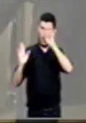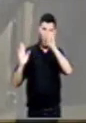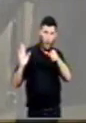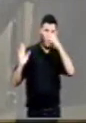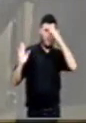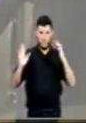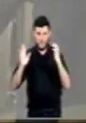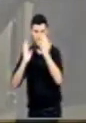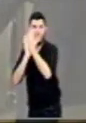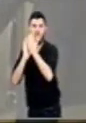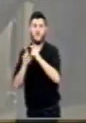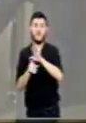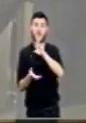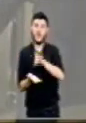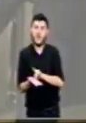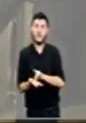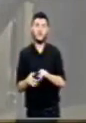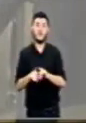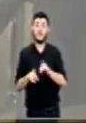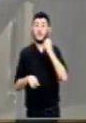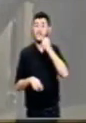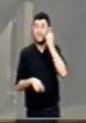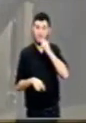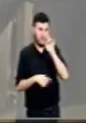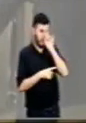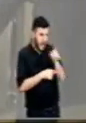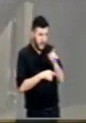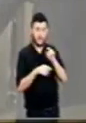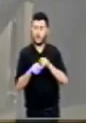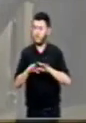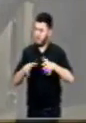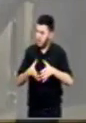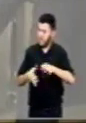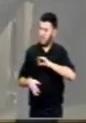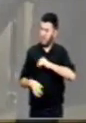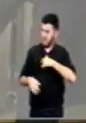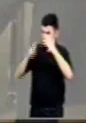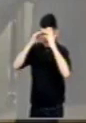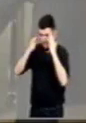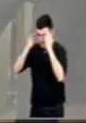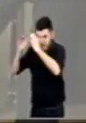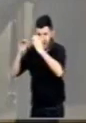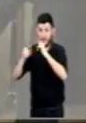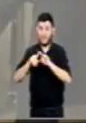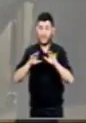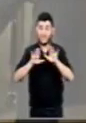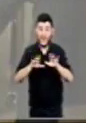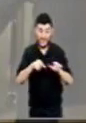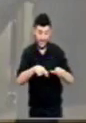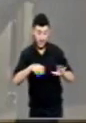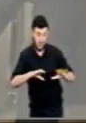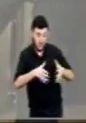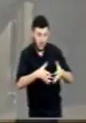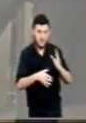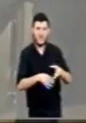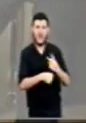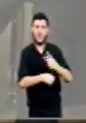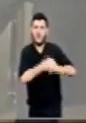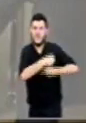superiores legais, os senadores da República, e que estão há mais de 2 anos sofrendo inúmeros constrangimentos, fatos